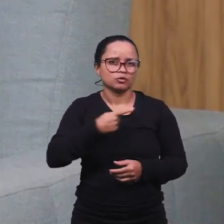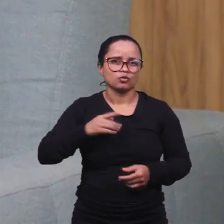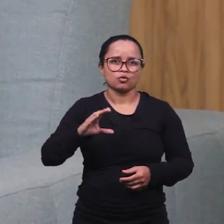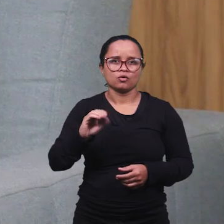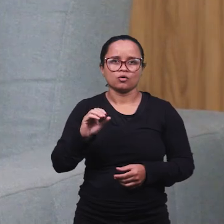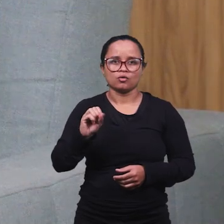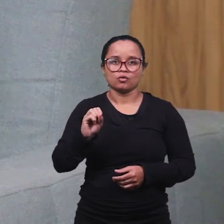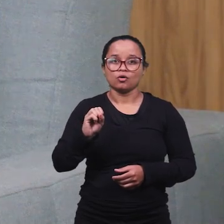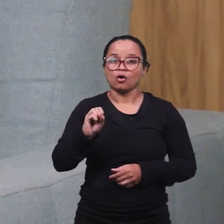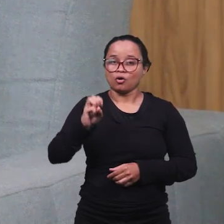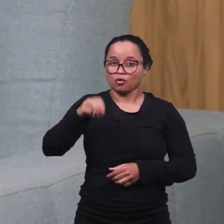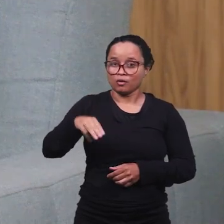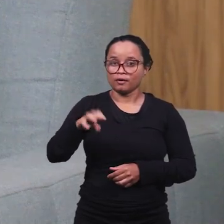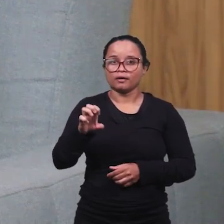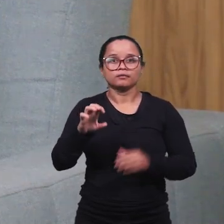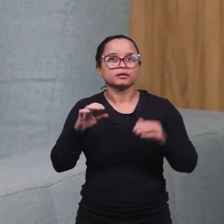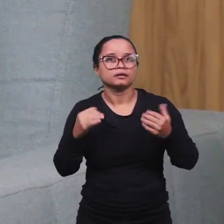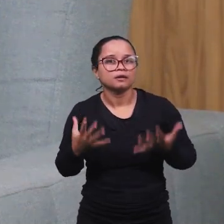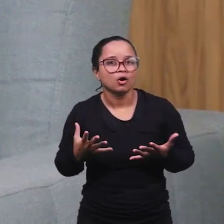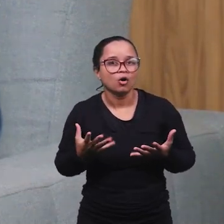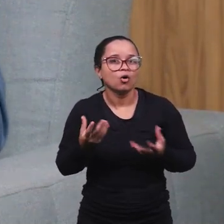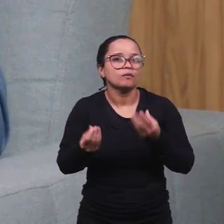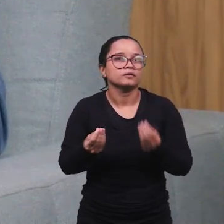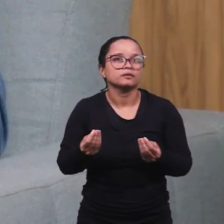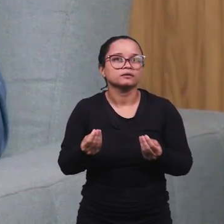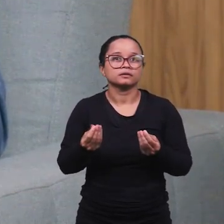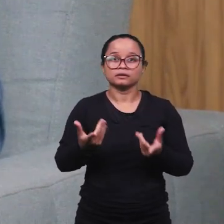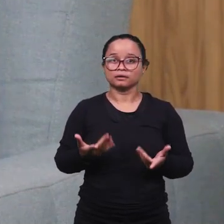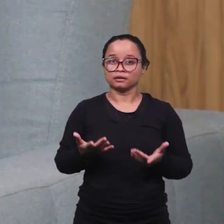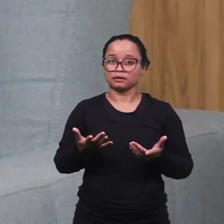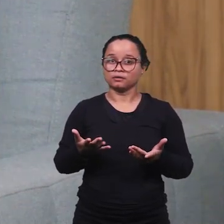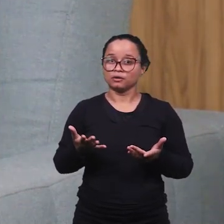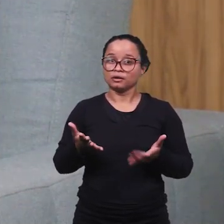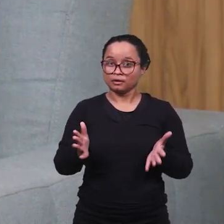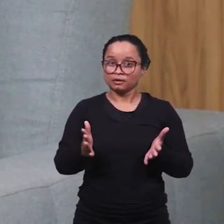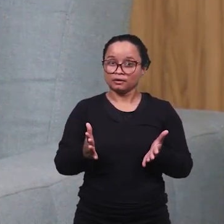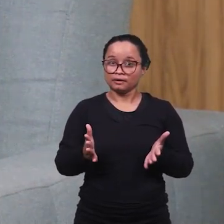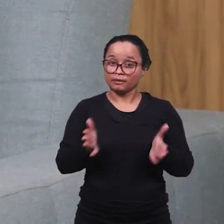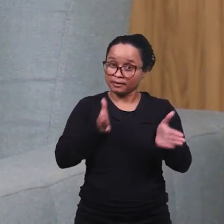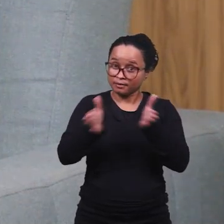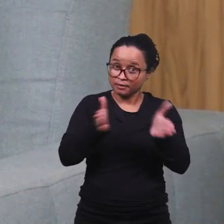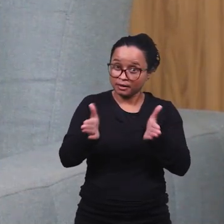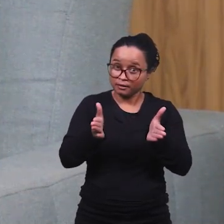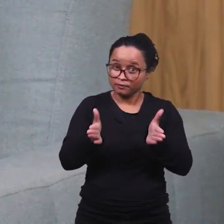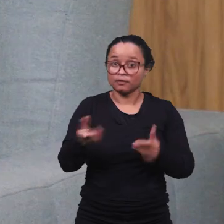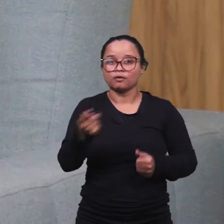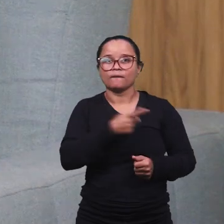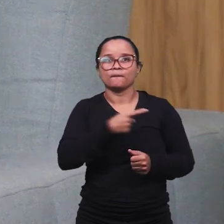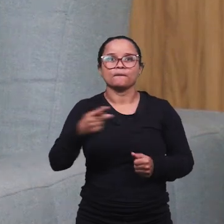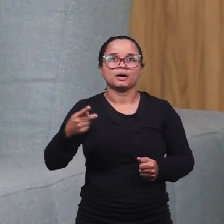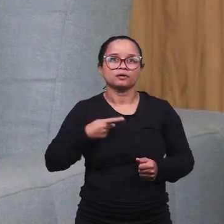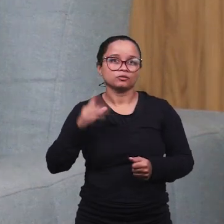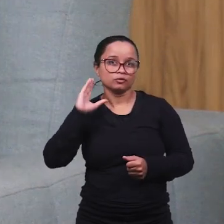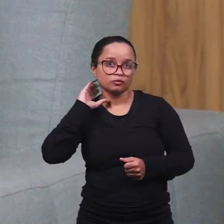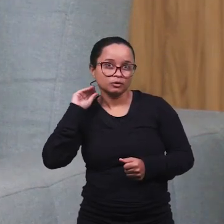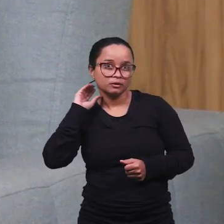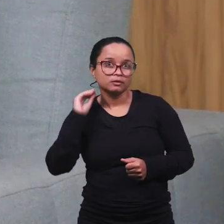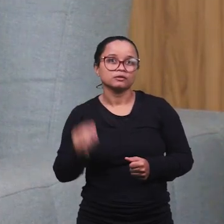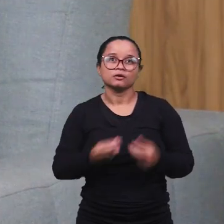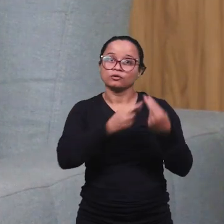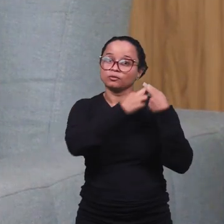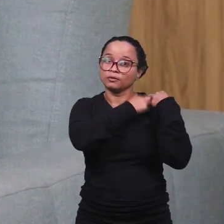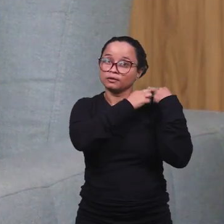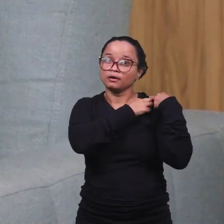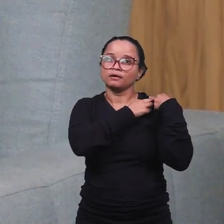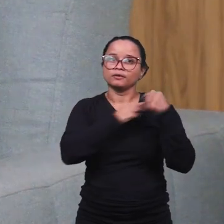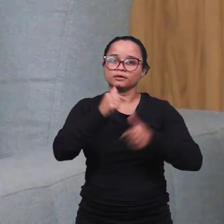pastor Cosme aqui citou sobre acessibilidade, não tem como falar de acessibilidade e não passar a palavra para o pastor Biso, que é o responsável do trabalho de